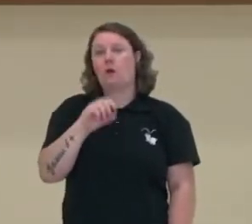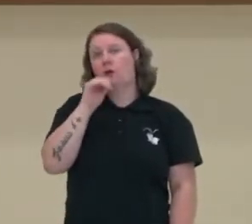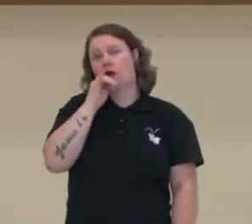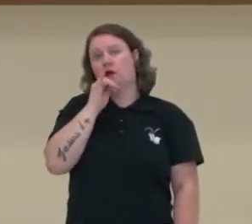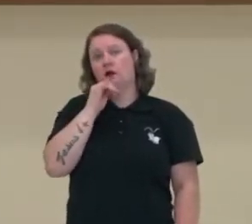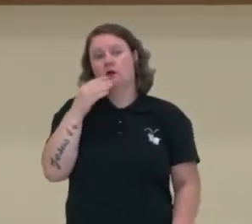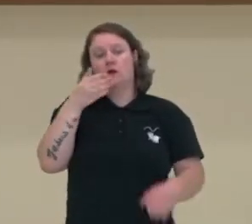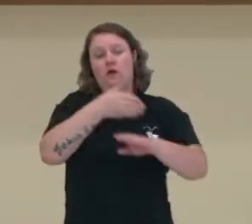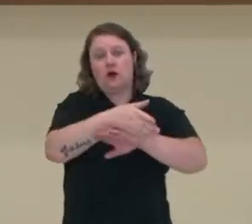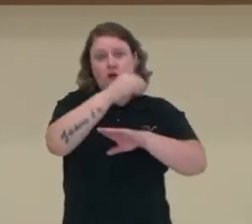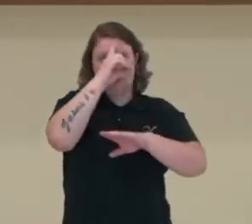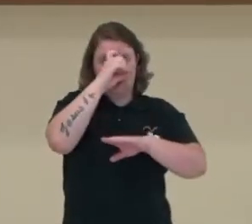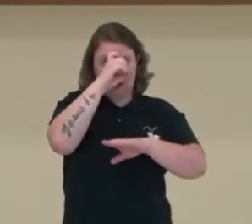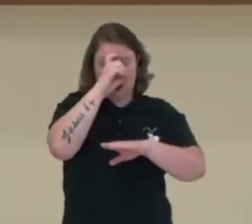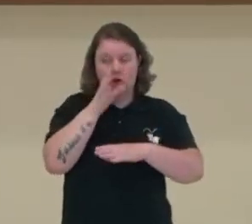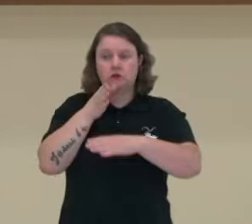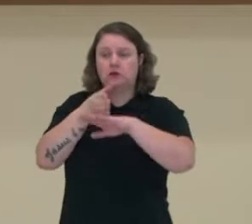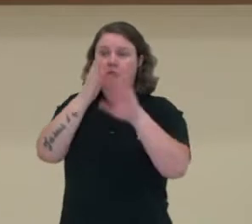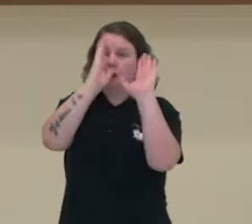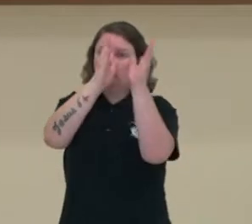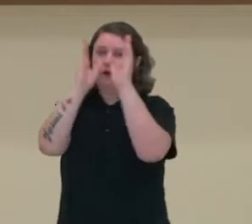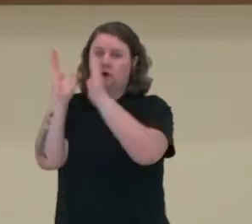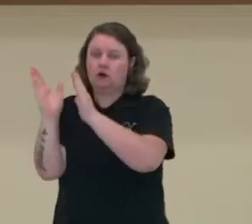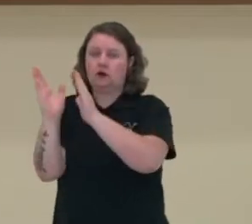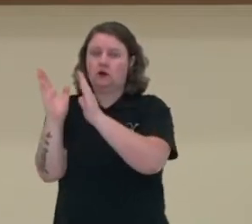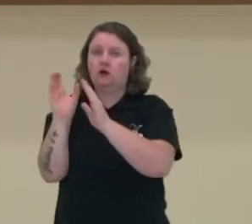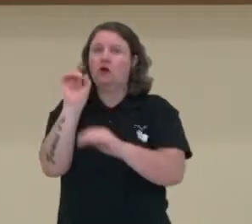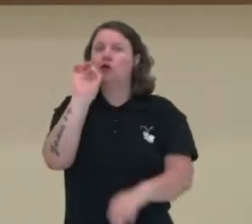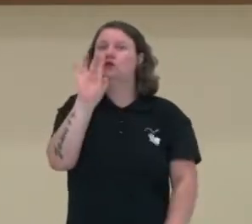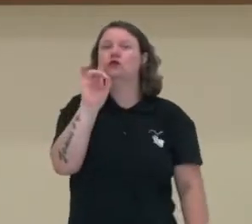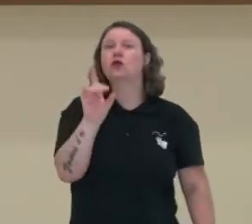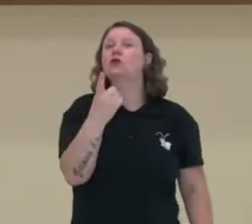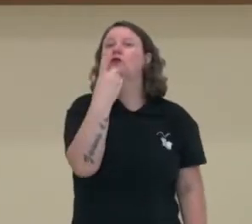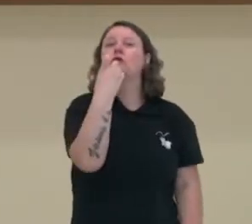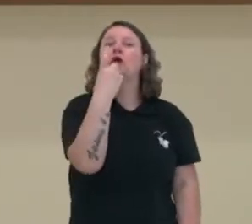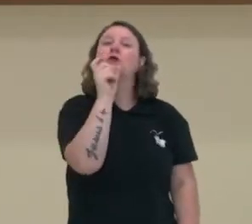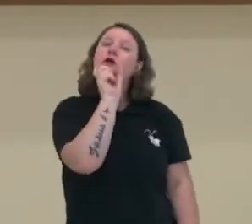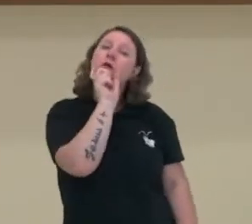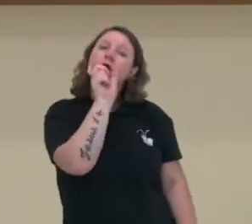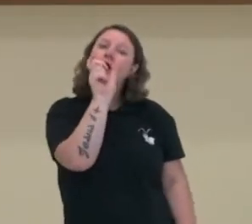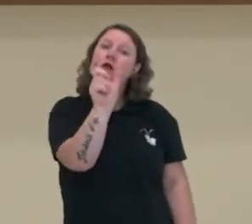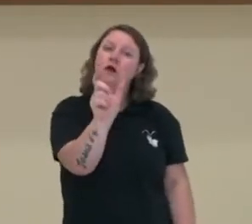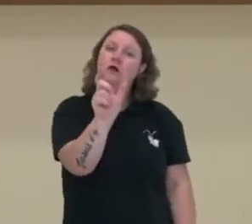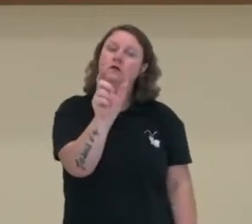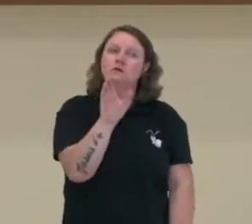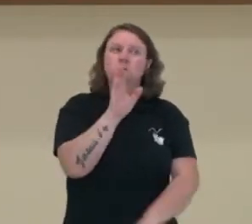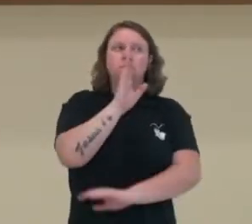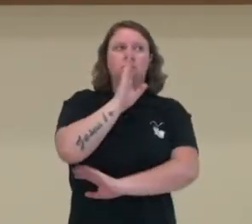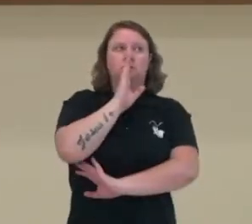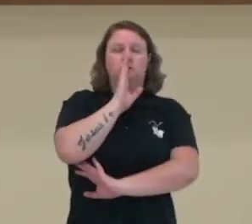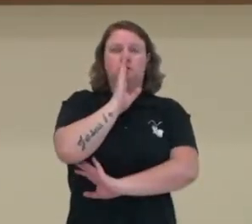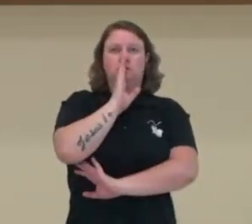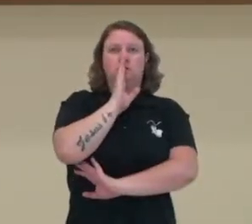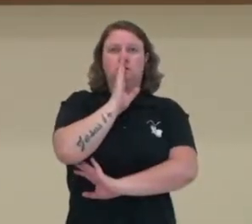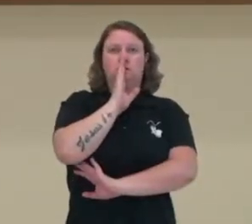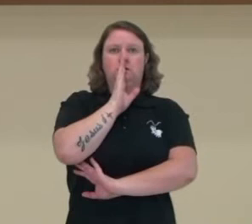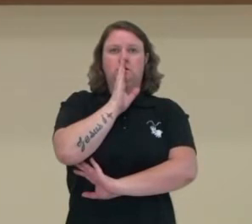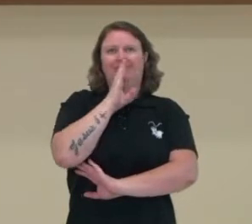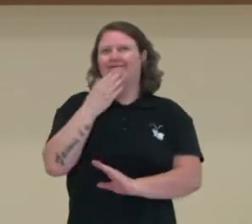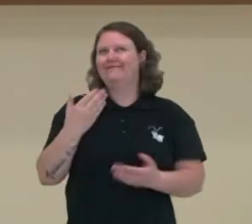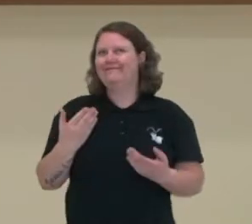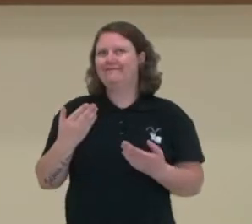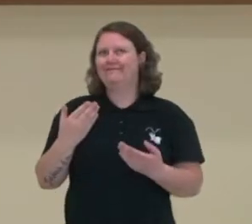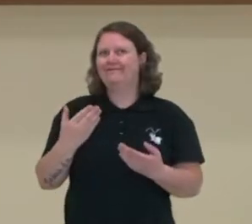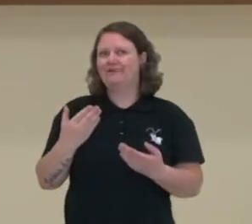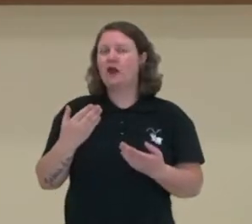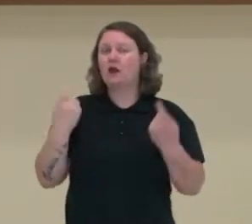lá uma plaquinha escrito silêncio. É apenas uma palavra. Mas essa palavra, apesar dela ser única, ela